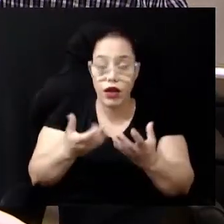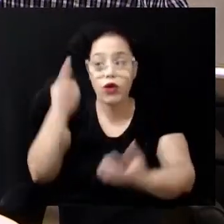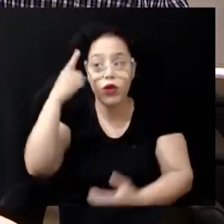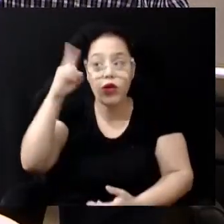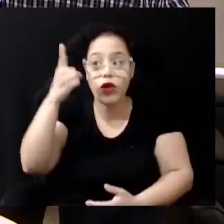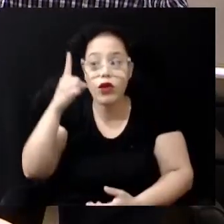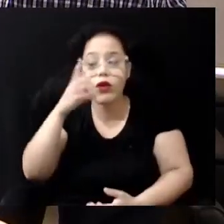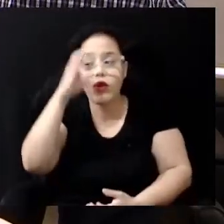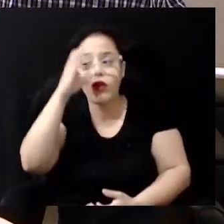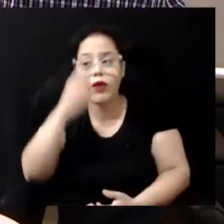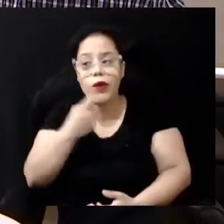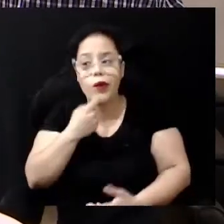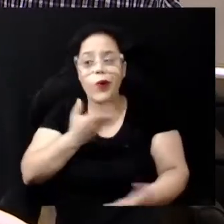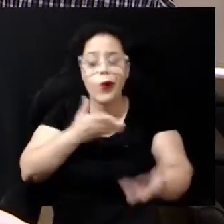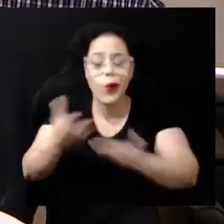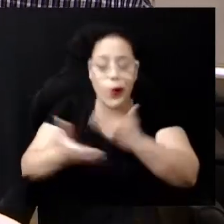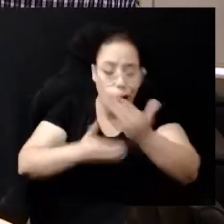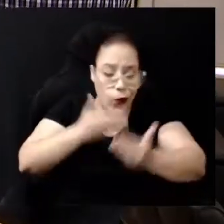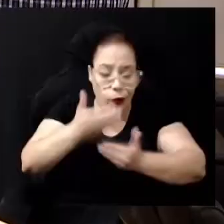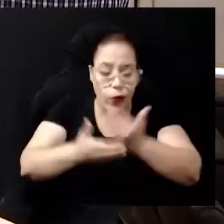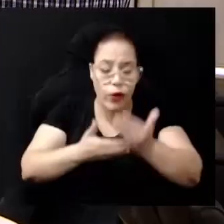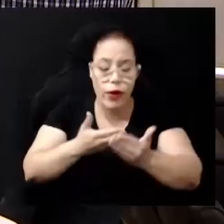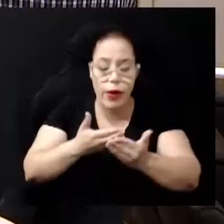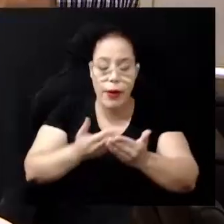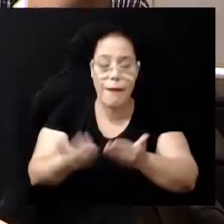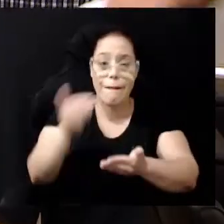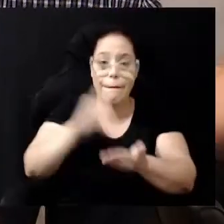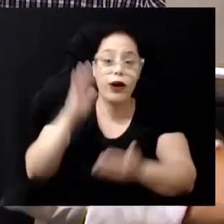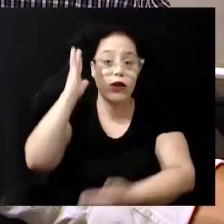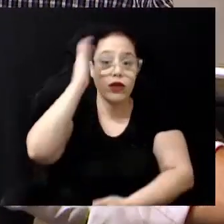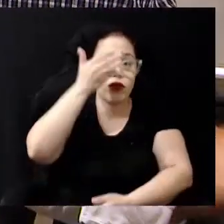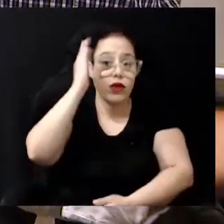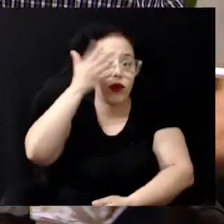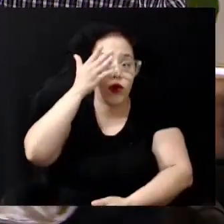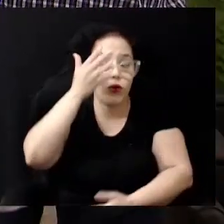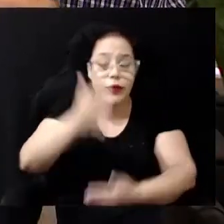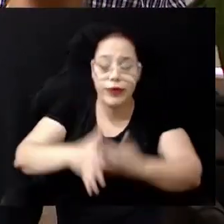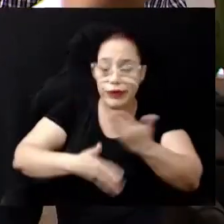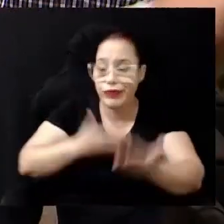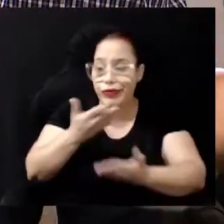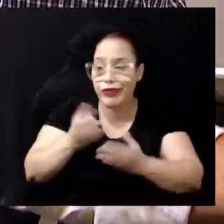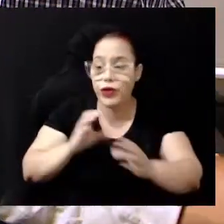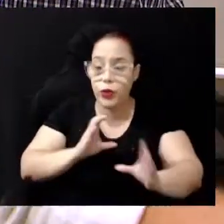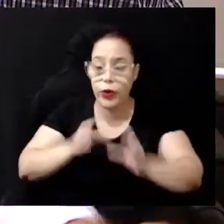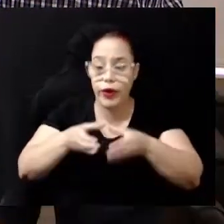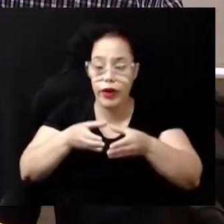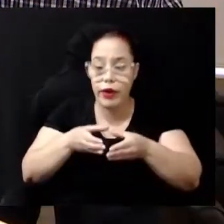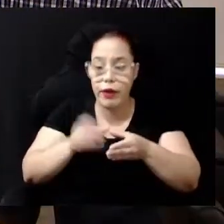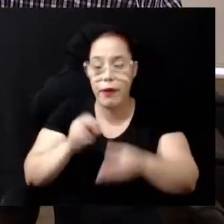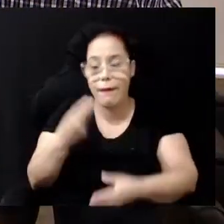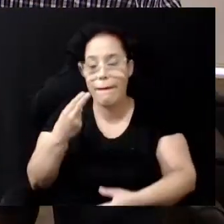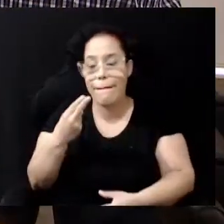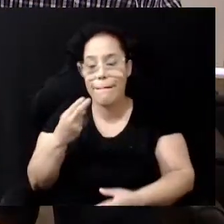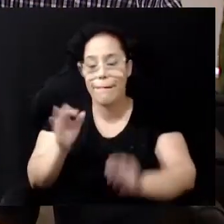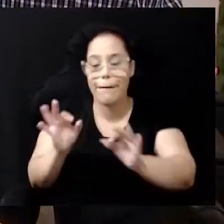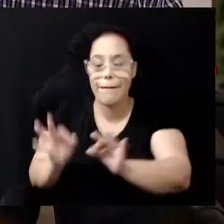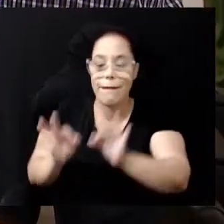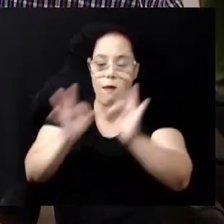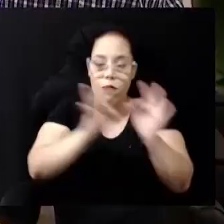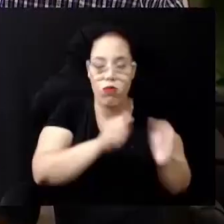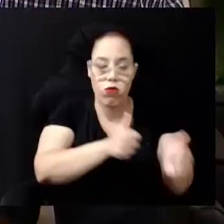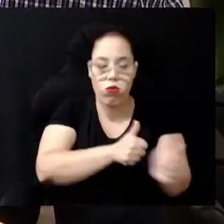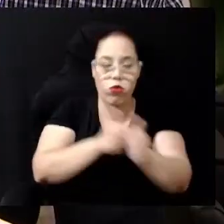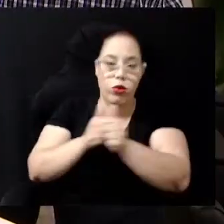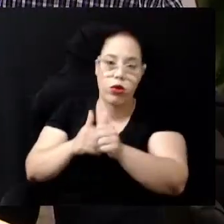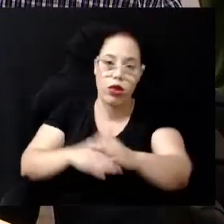querem participar do dia a dia da cidade que podem contribuir às vezes vindo palestrar vindo contribuir numa comissão ou mesmo